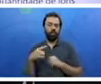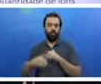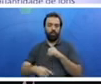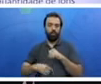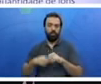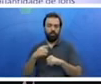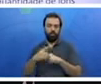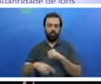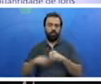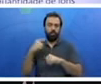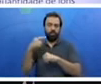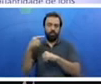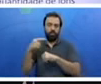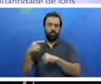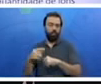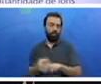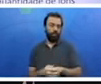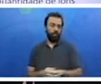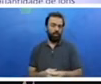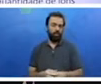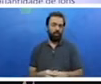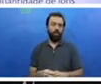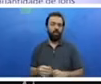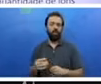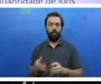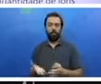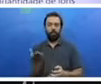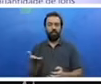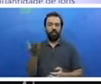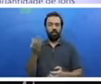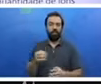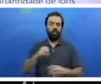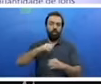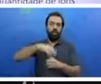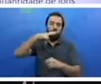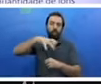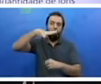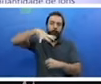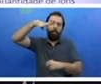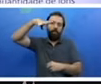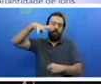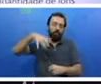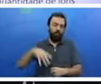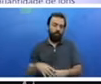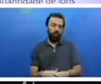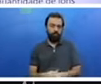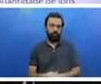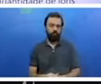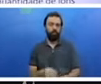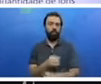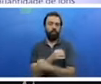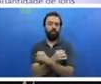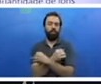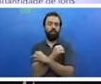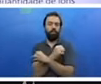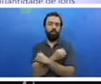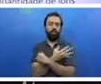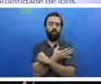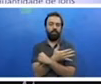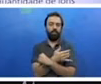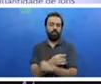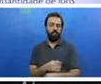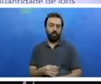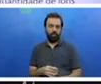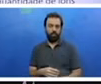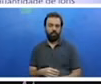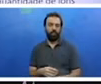de íons, mais intenso é o seu brilho. Então, todos os ácidos diarrênios são caracterizados pela presença dos